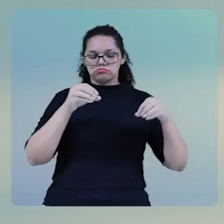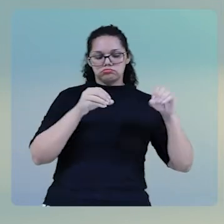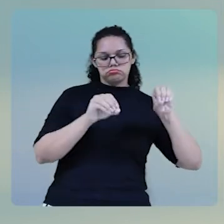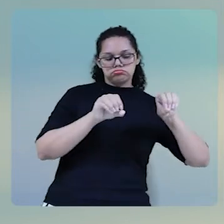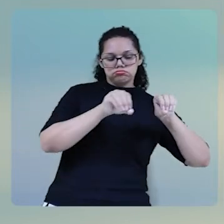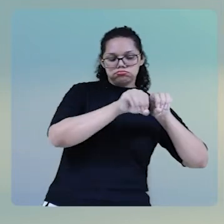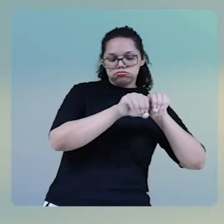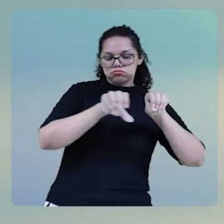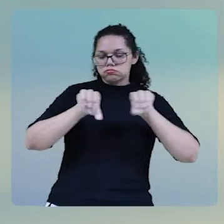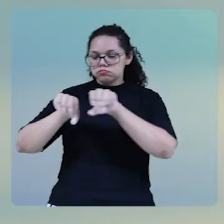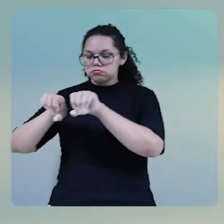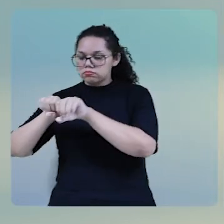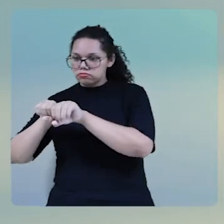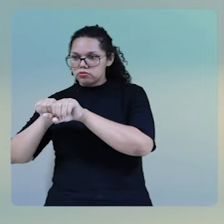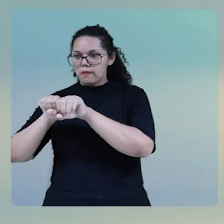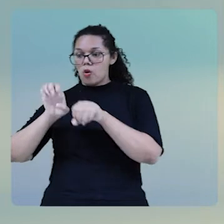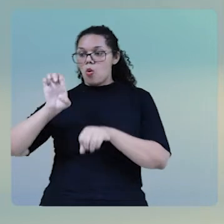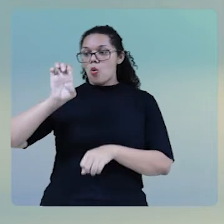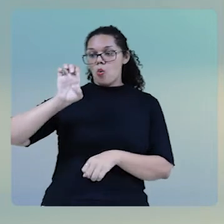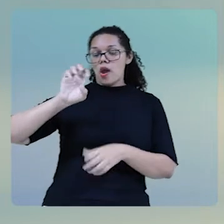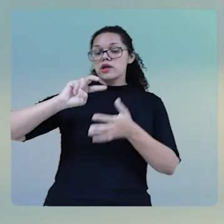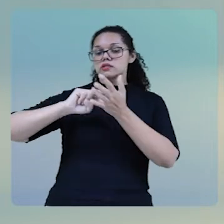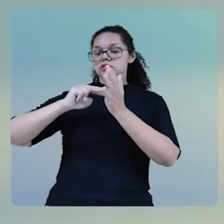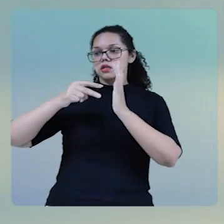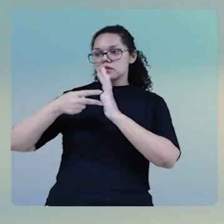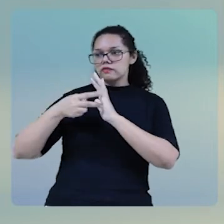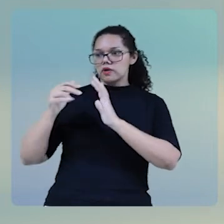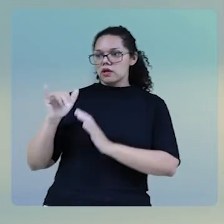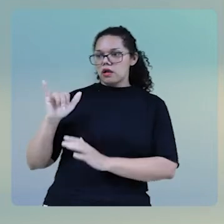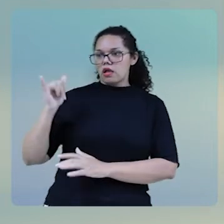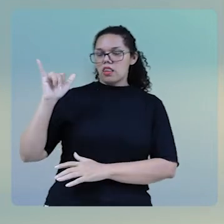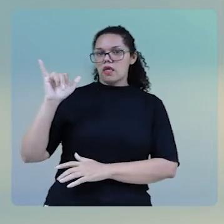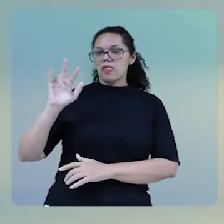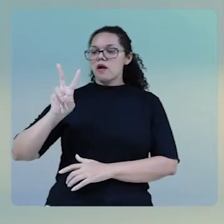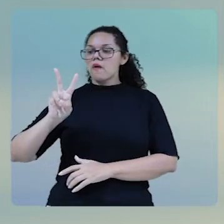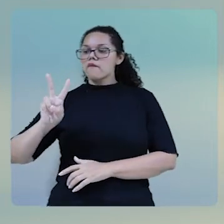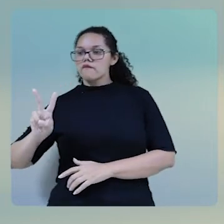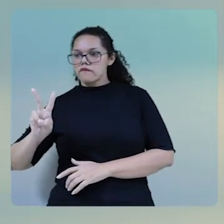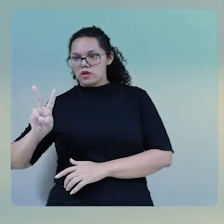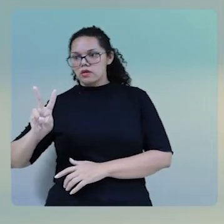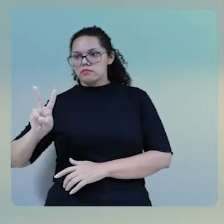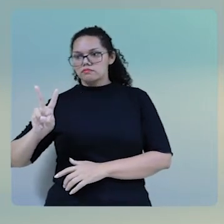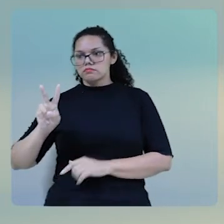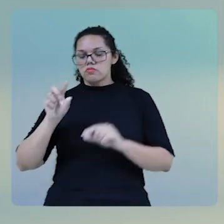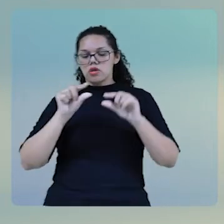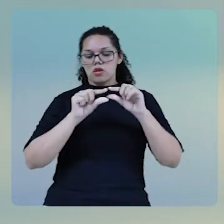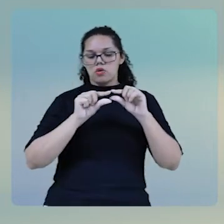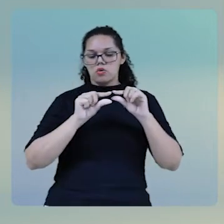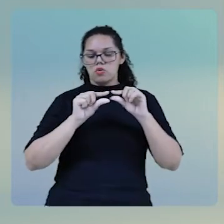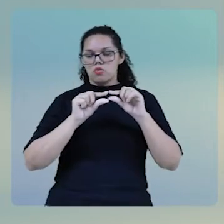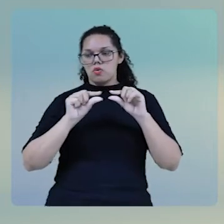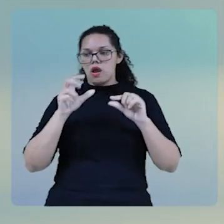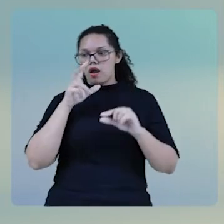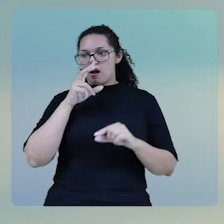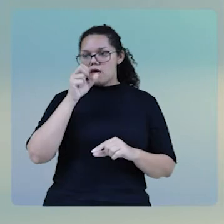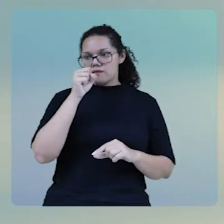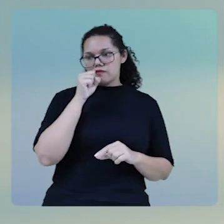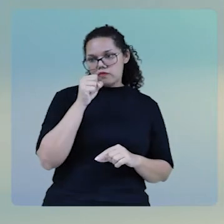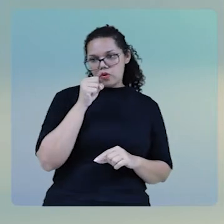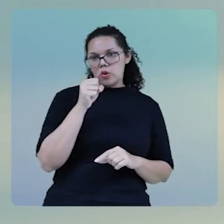que o E representa a força eletromotriz, o Fê, da pilha, e o E' representa a força